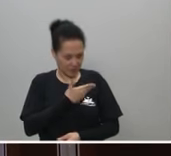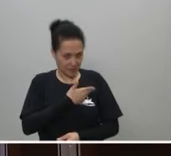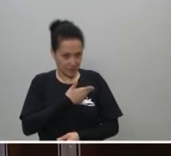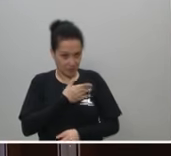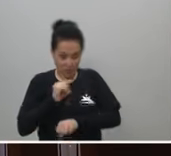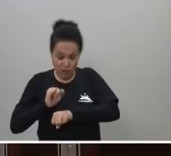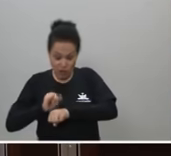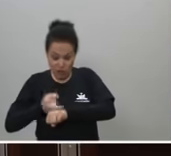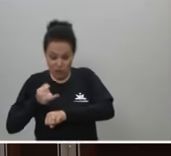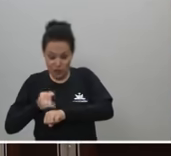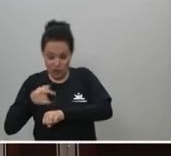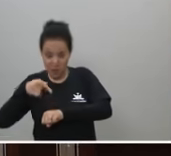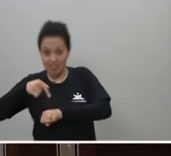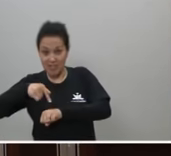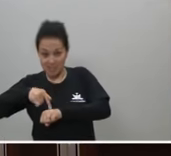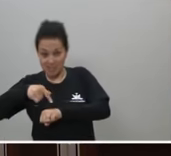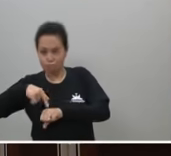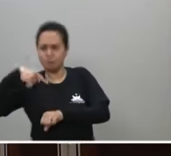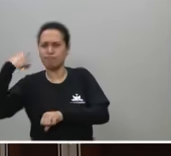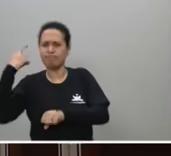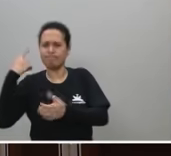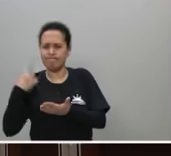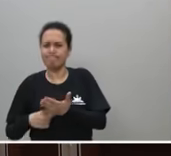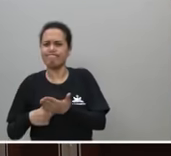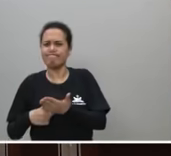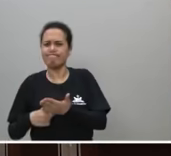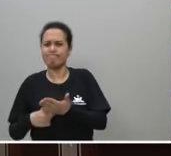Jerusalém confirmam a missão.